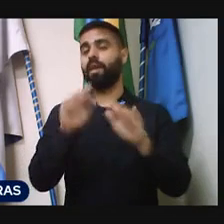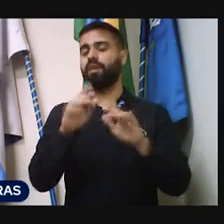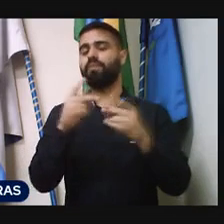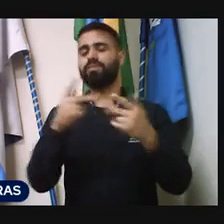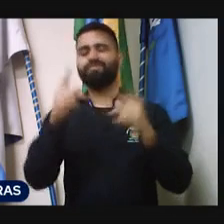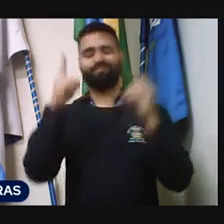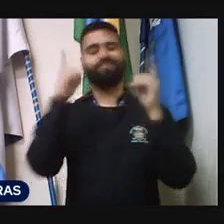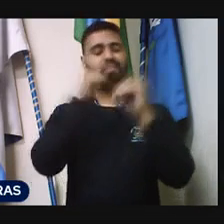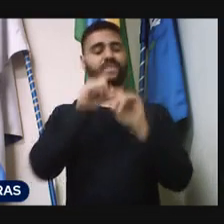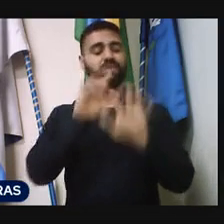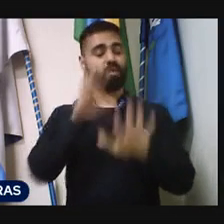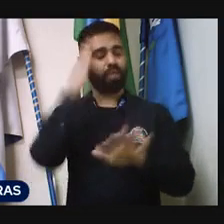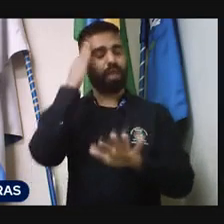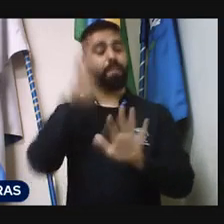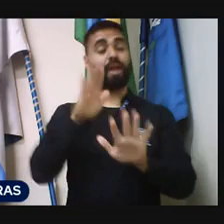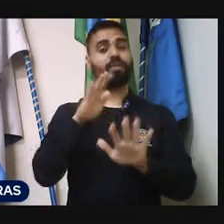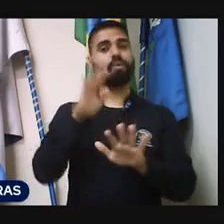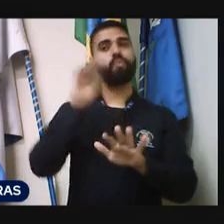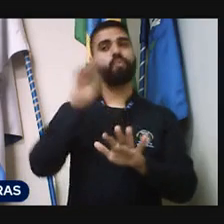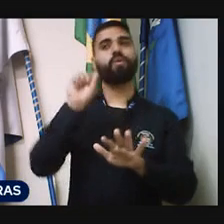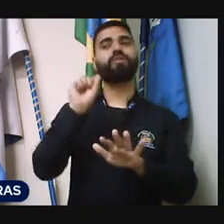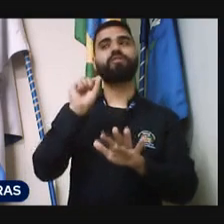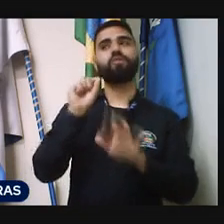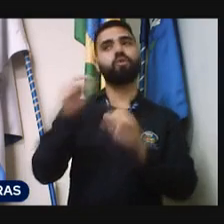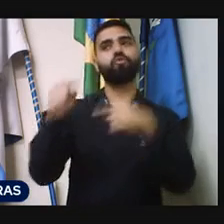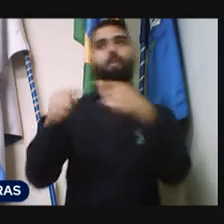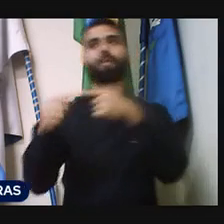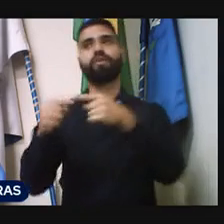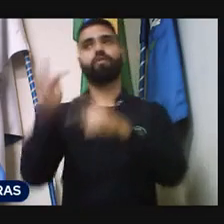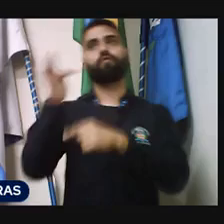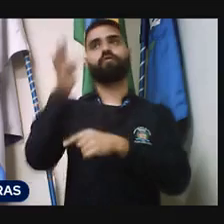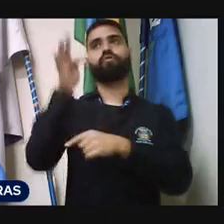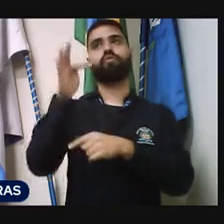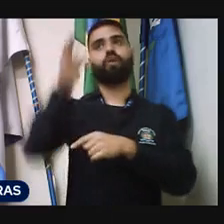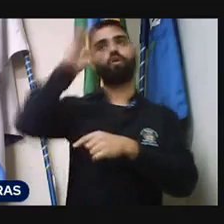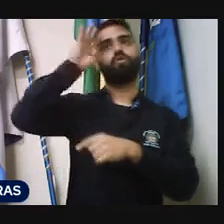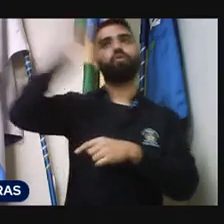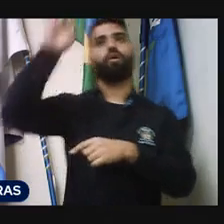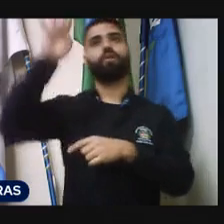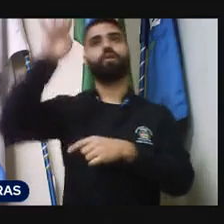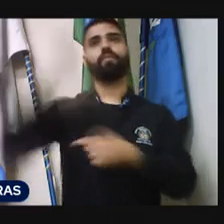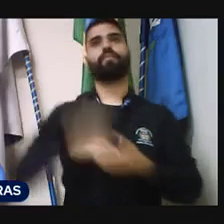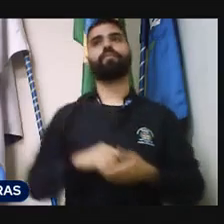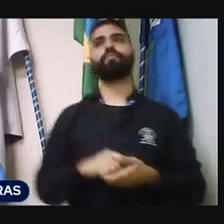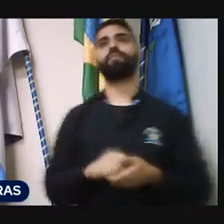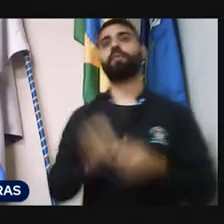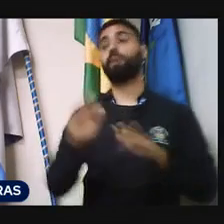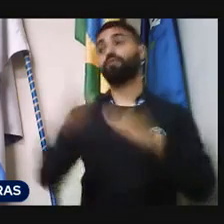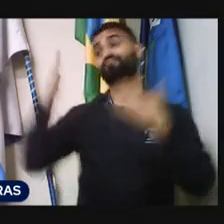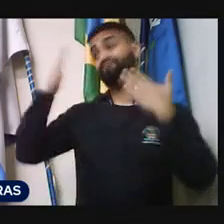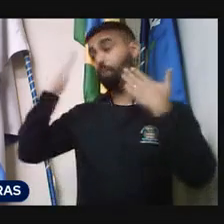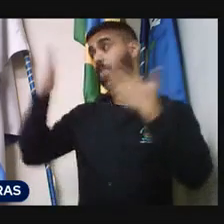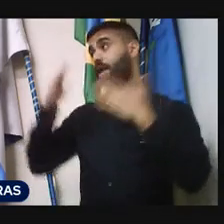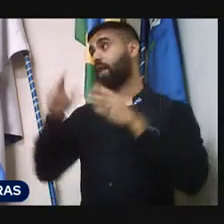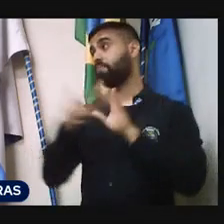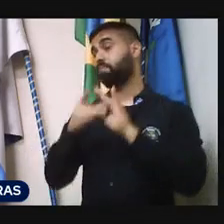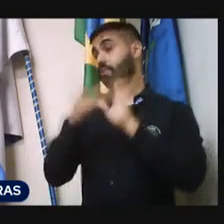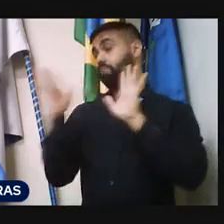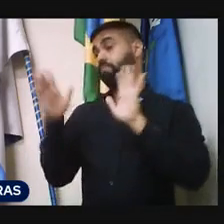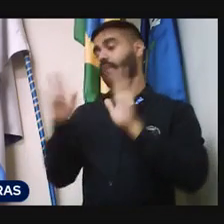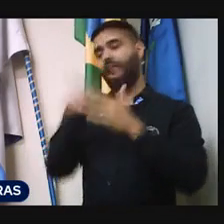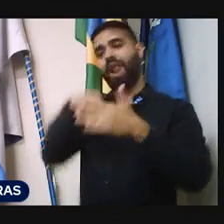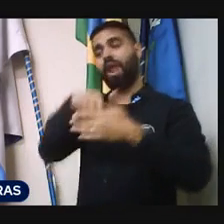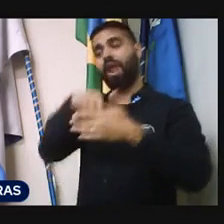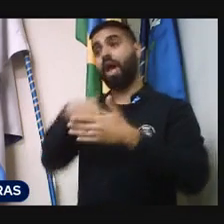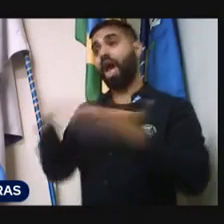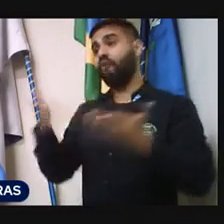muito trabalho mas é o que a gente tá objeto fora né No mais muito obrigado a oportunidade o passo a palavra